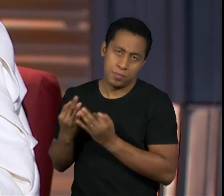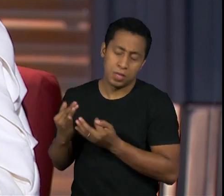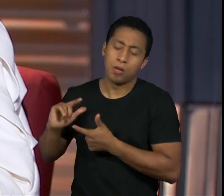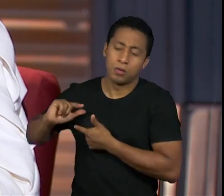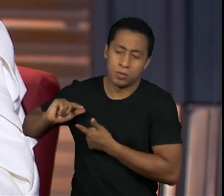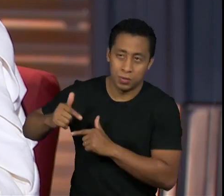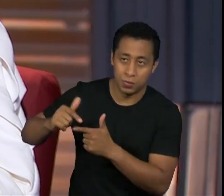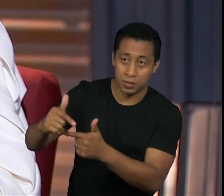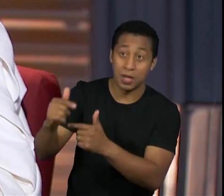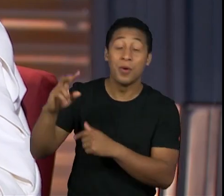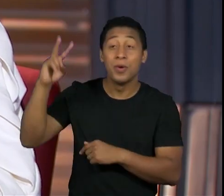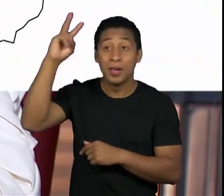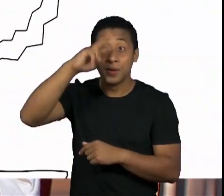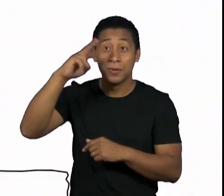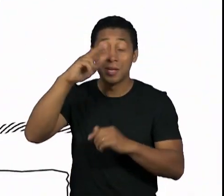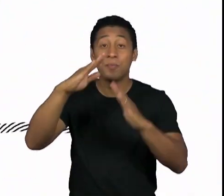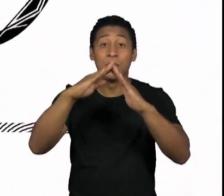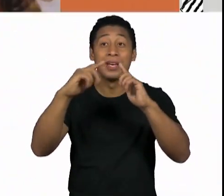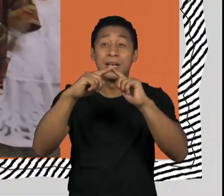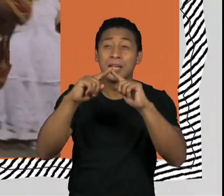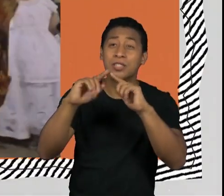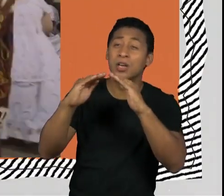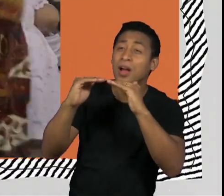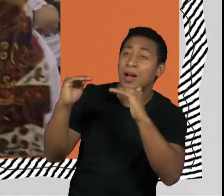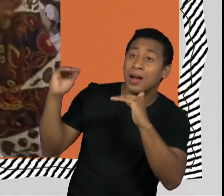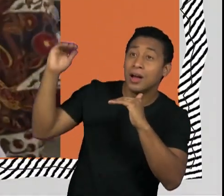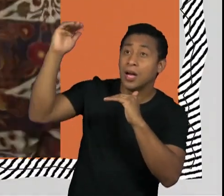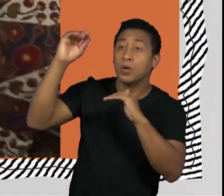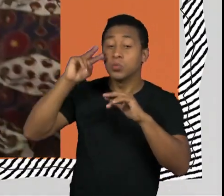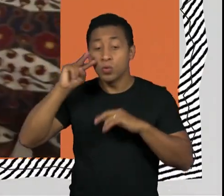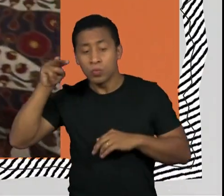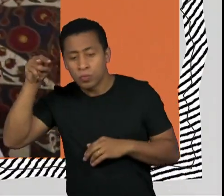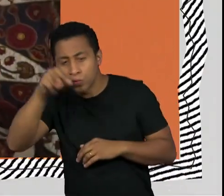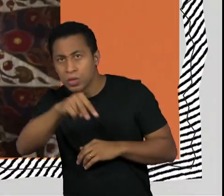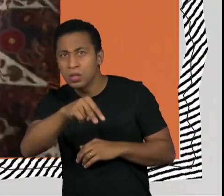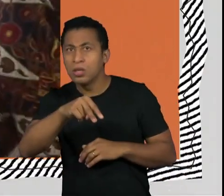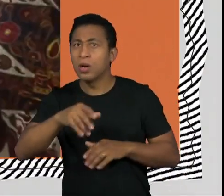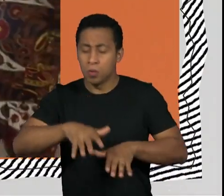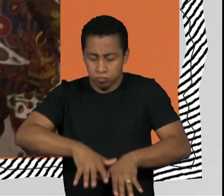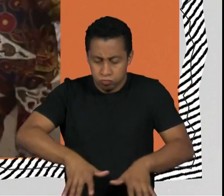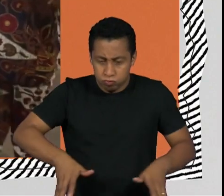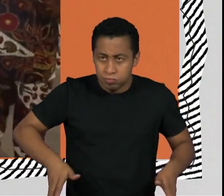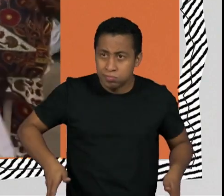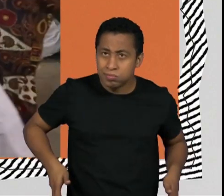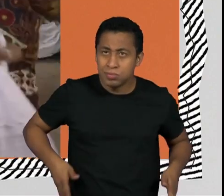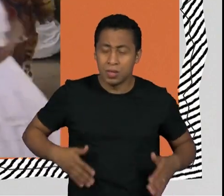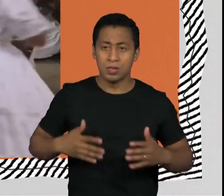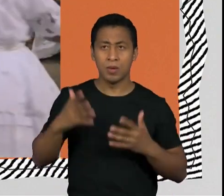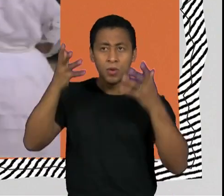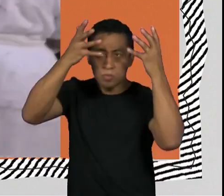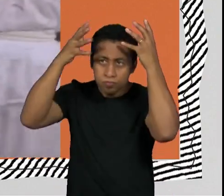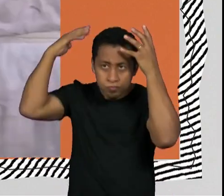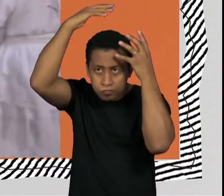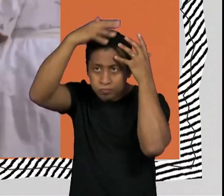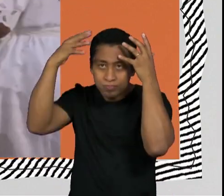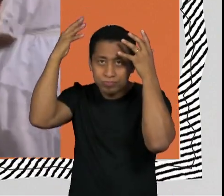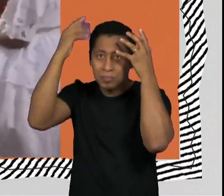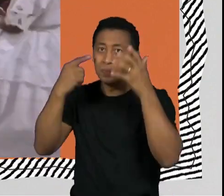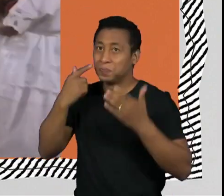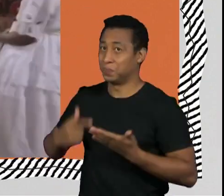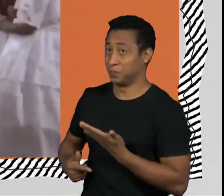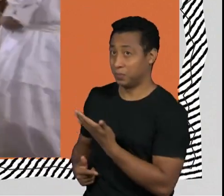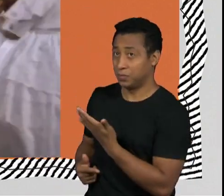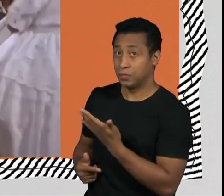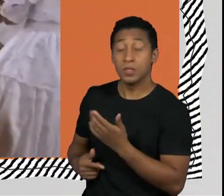da igreja e aquelas mulheres, as Ialorixás, as Equedes, as Iarobás, com suas saias, suas roupas lindíssimas,